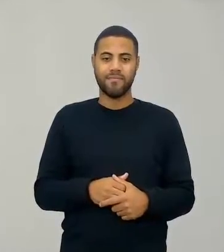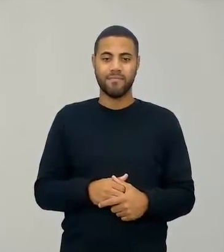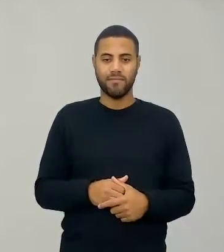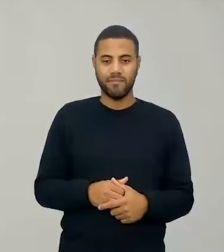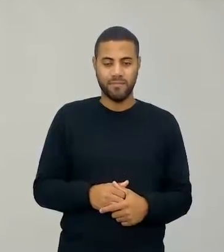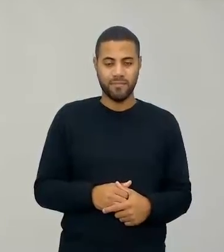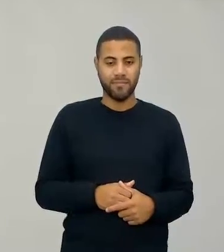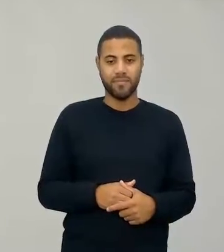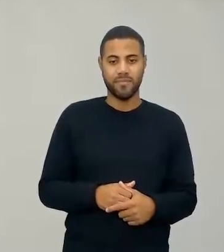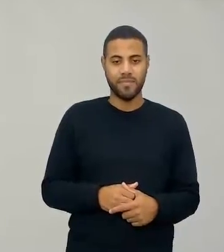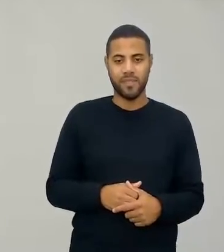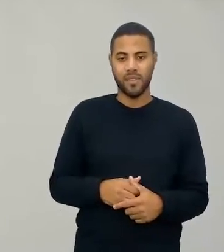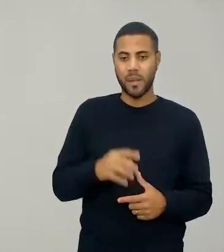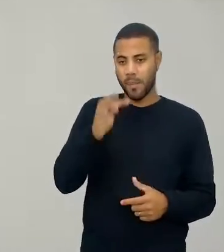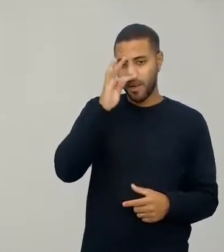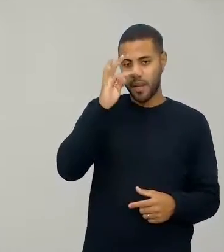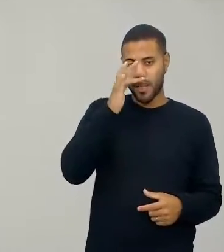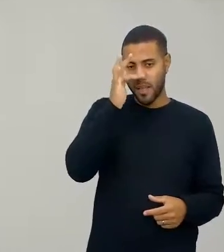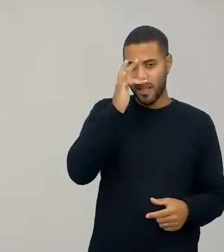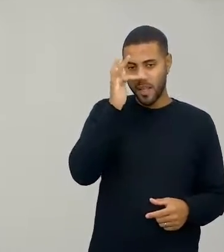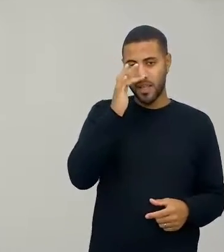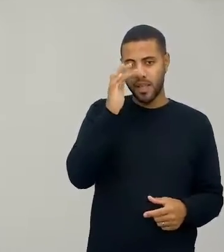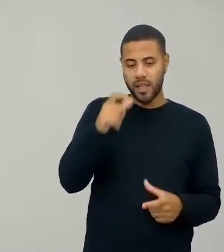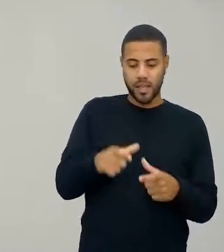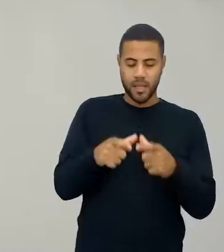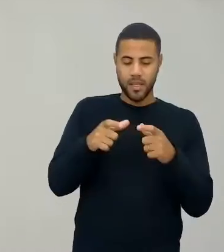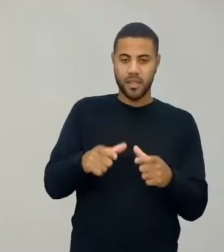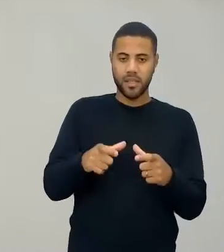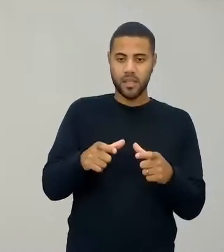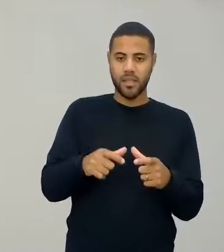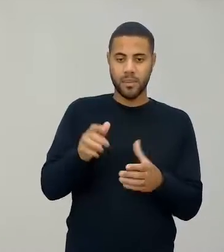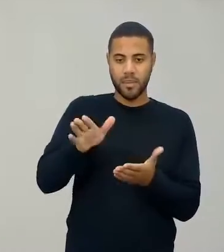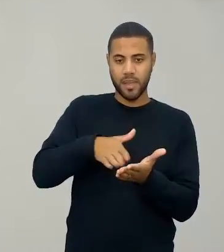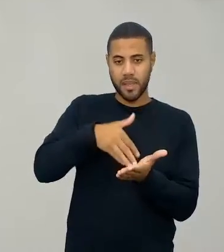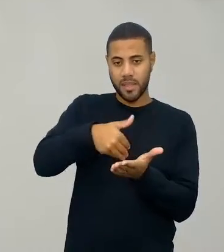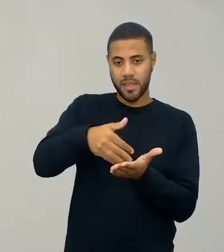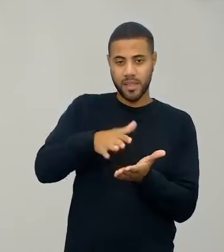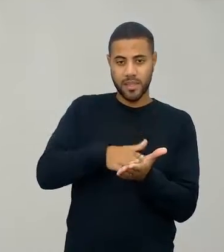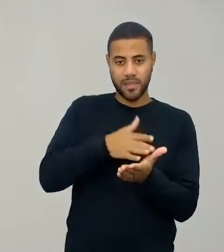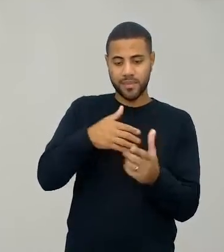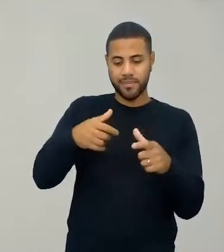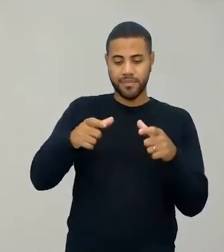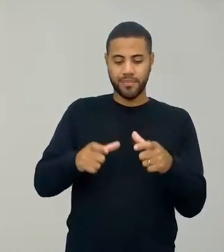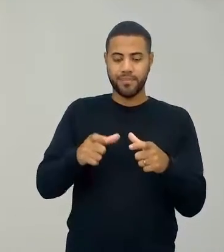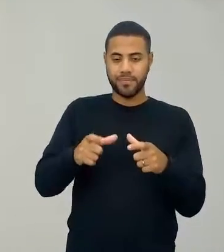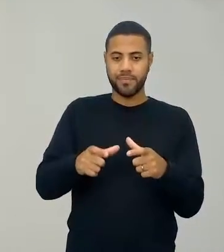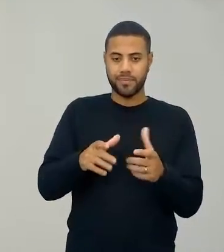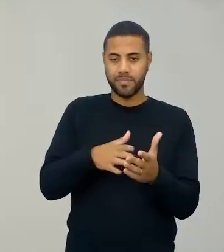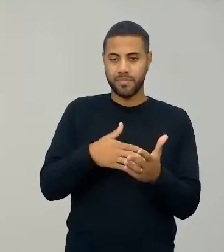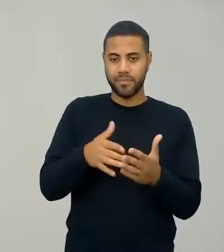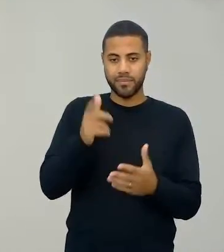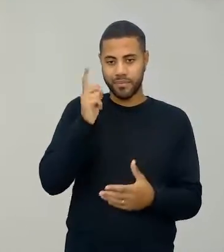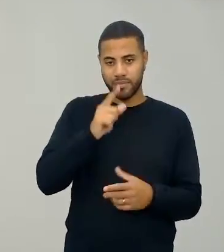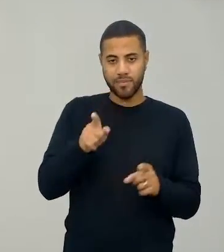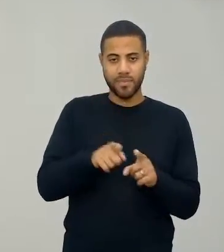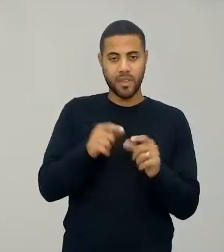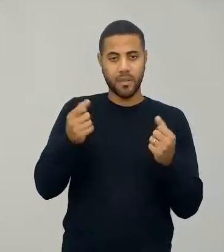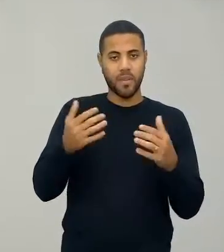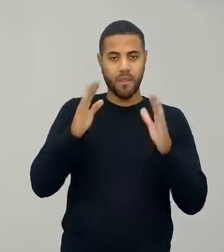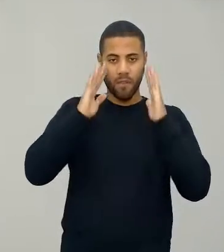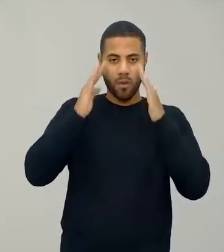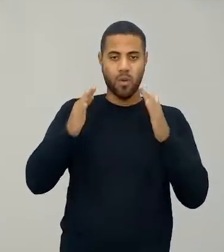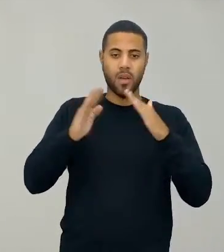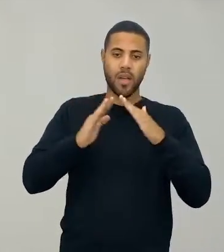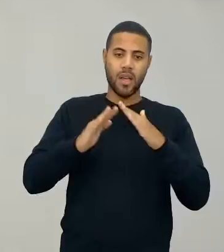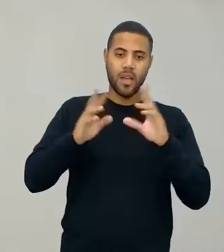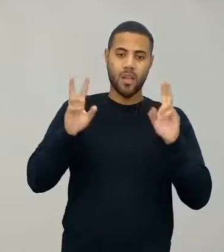como vasinho de planta, aqueles potes de margarina. Tem muita coisa na nossa casa que a gente pode utilizar. Eu estou focando na nossa casa, né,